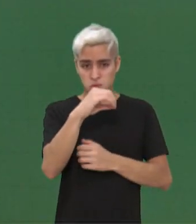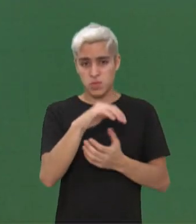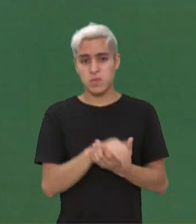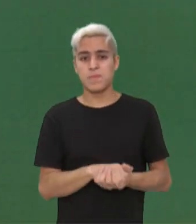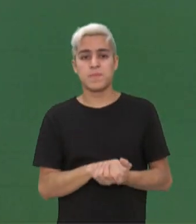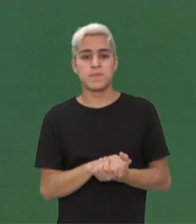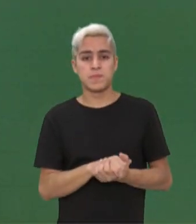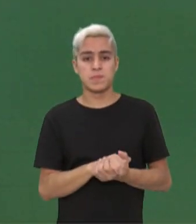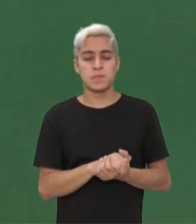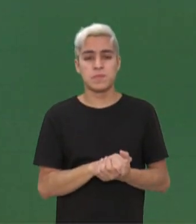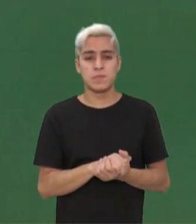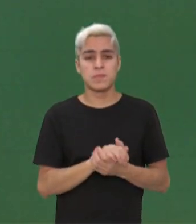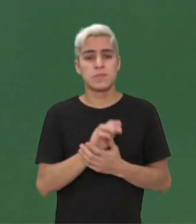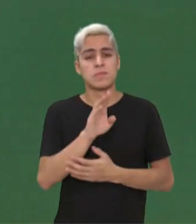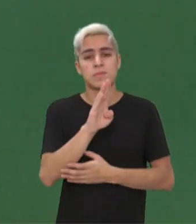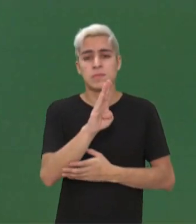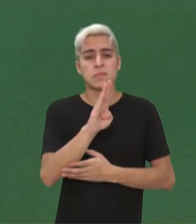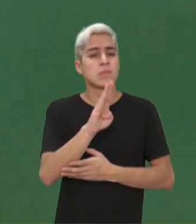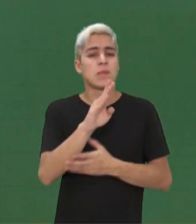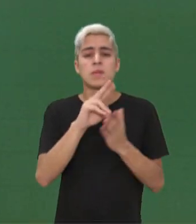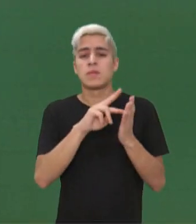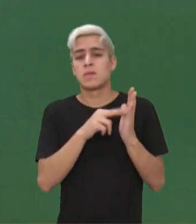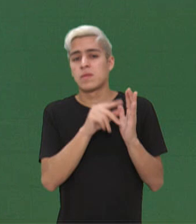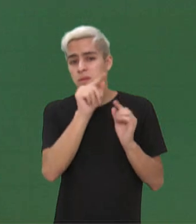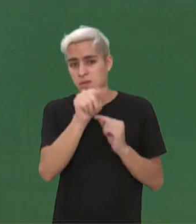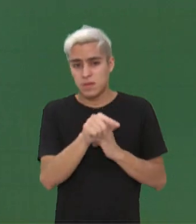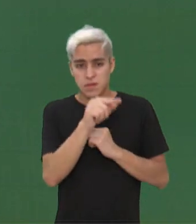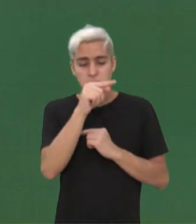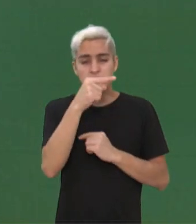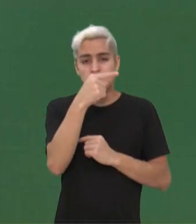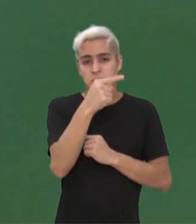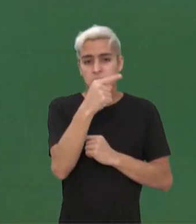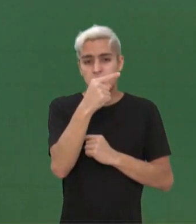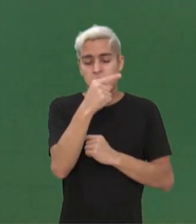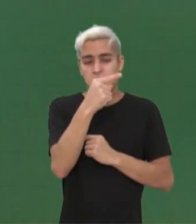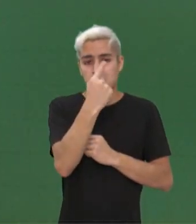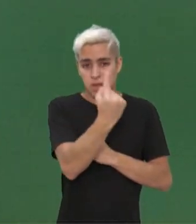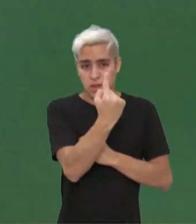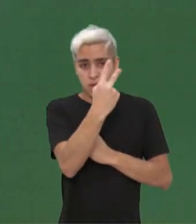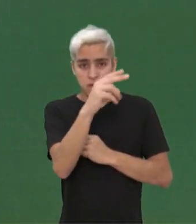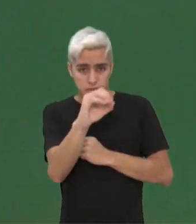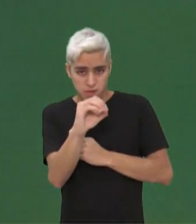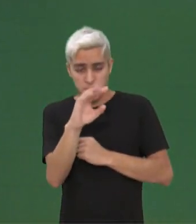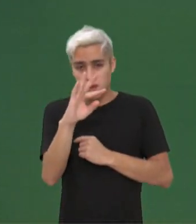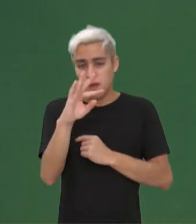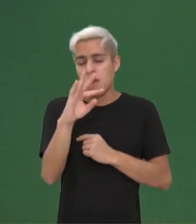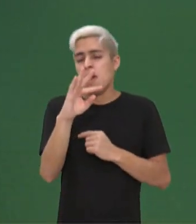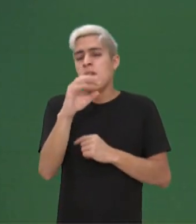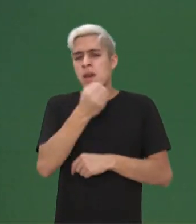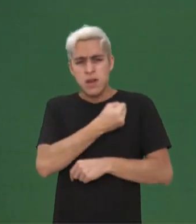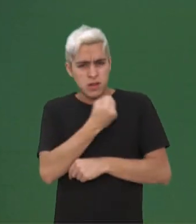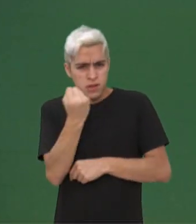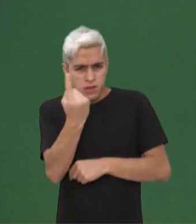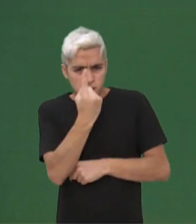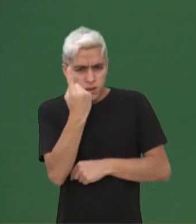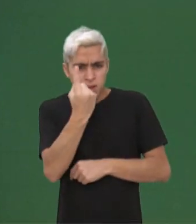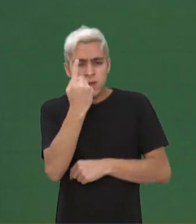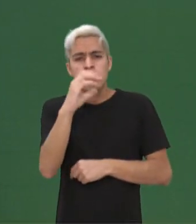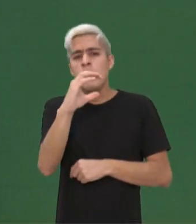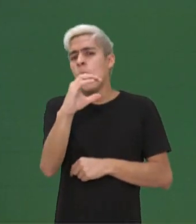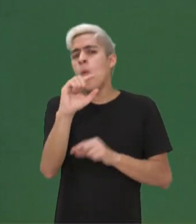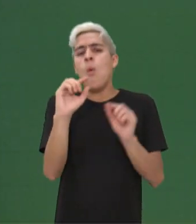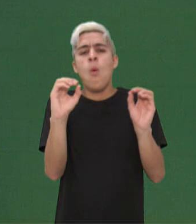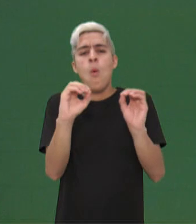do coeficiente B, que é o 120, E do termo independente, o nosso coeficiente C